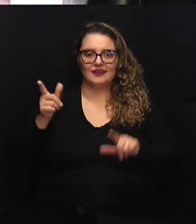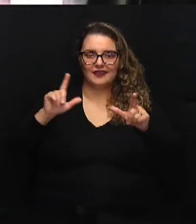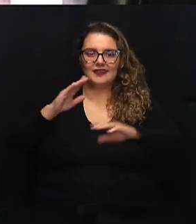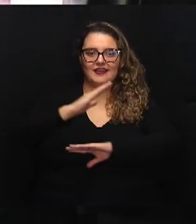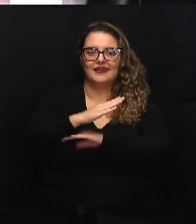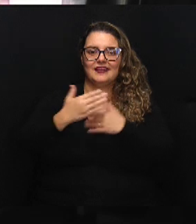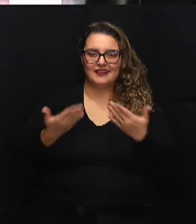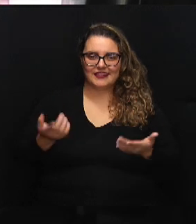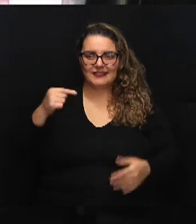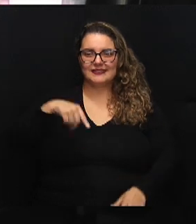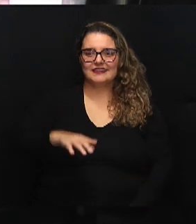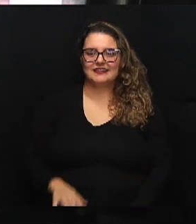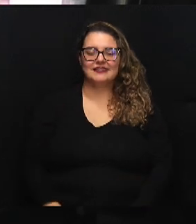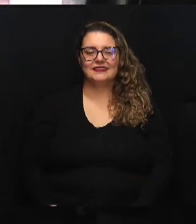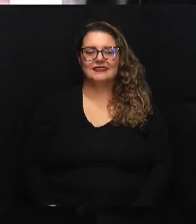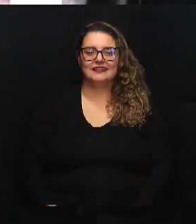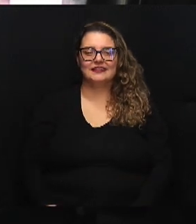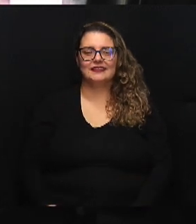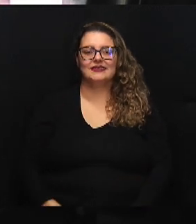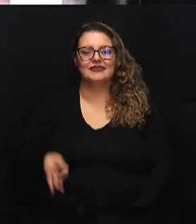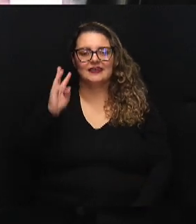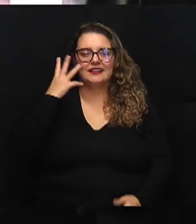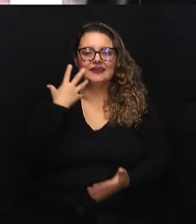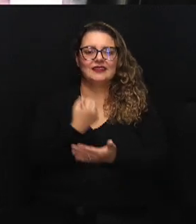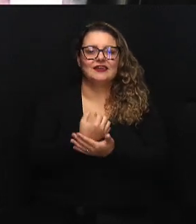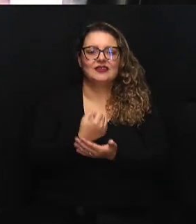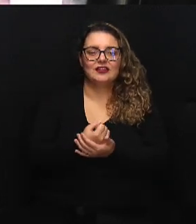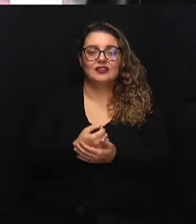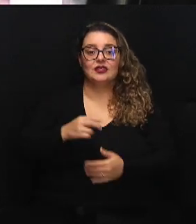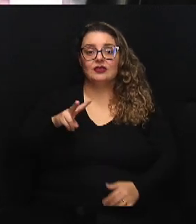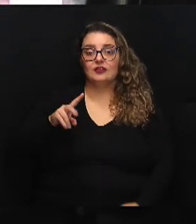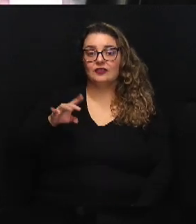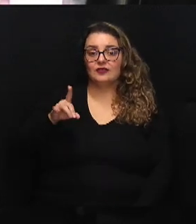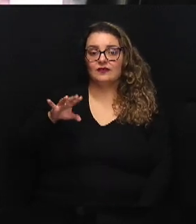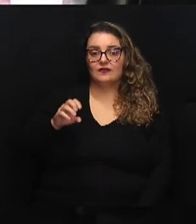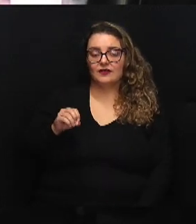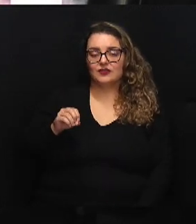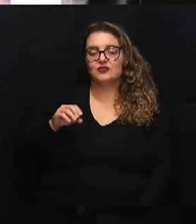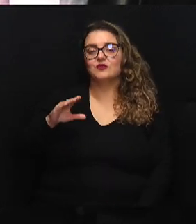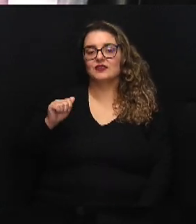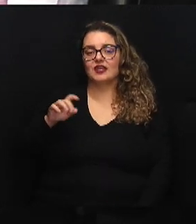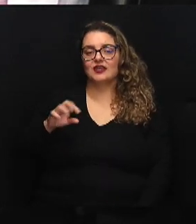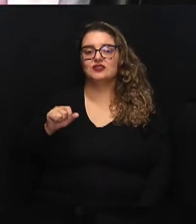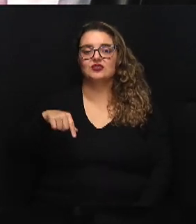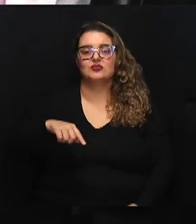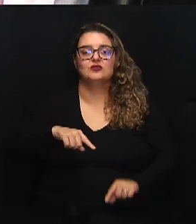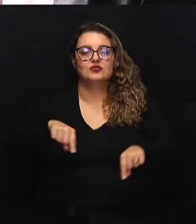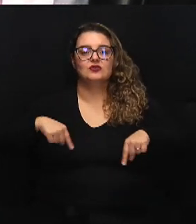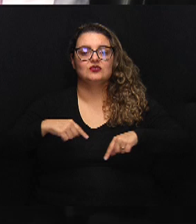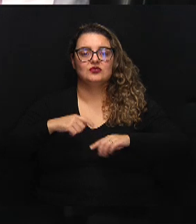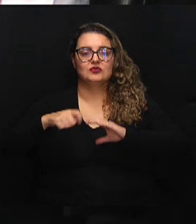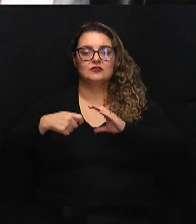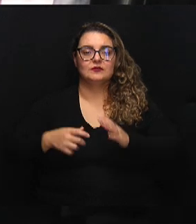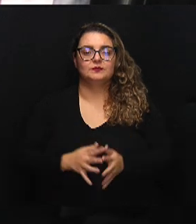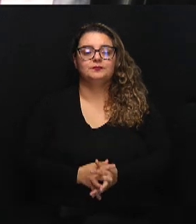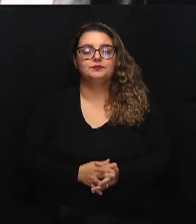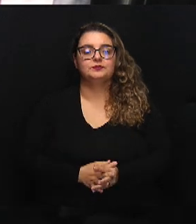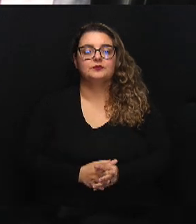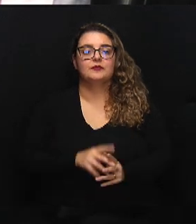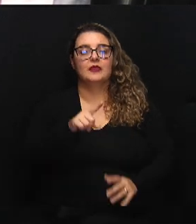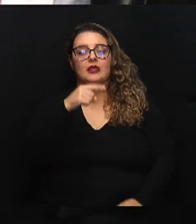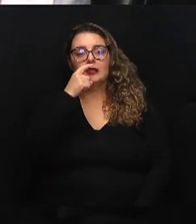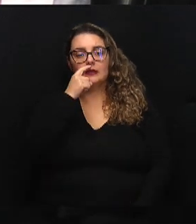viu? É assim que a gente faz o nosso podcast e videocast no estúdio da TV Câmara Campinas. Zé, fala um pouco para mim,